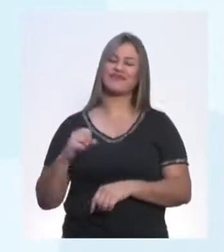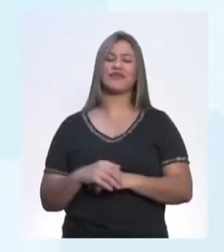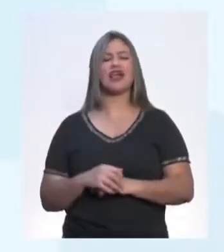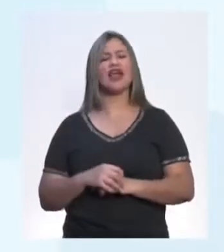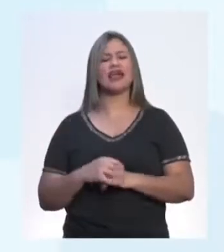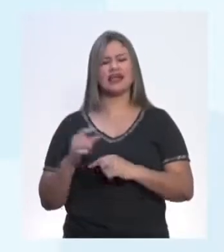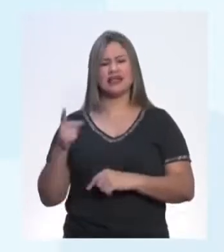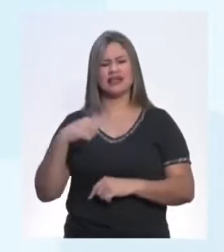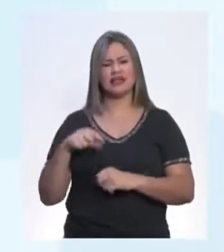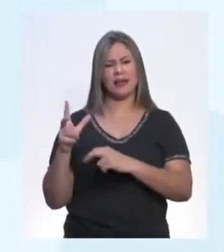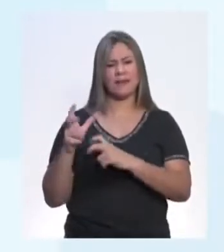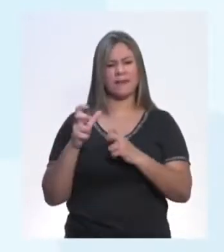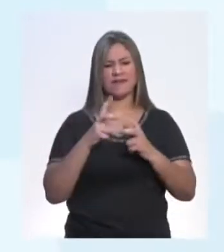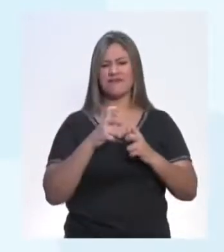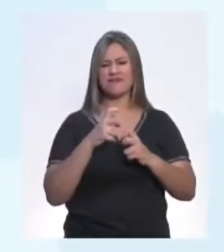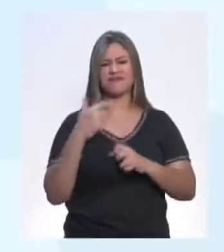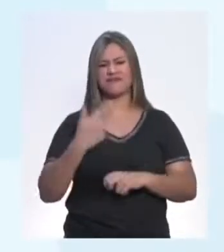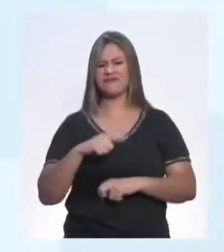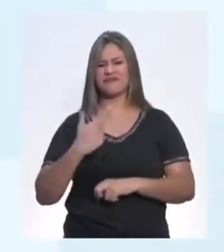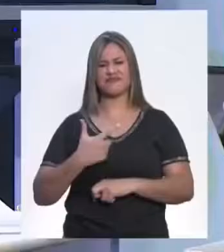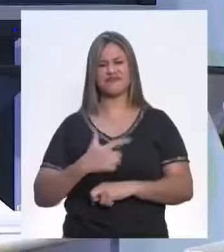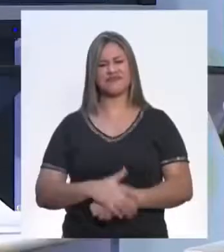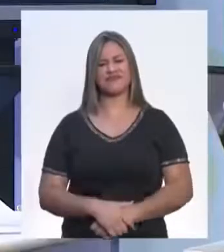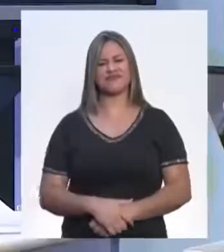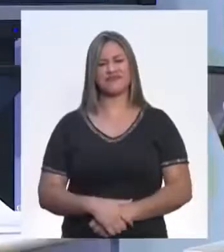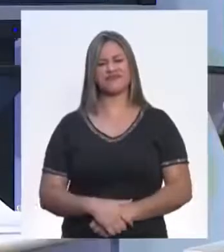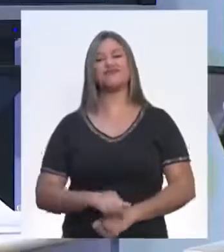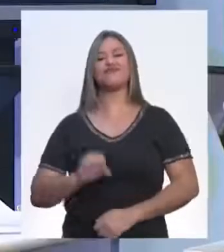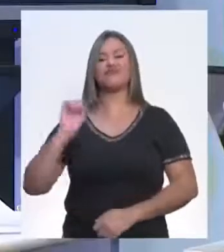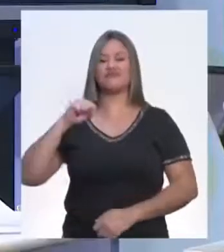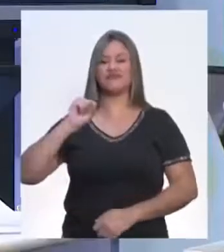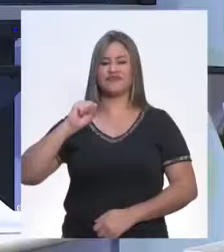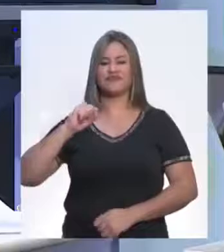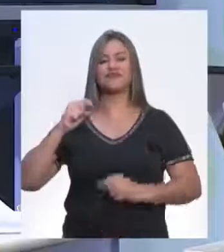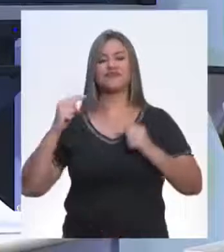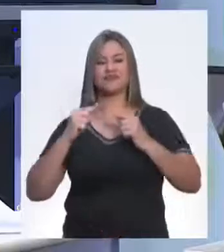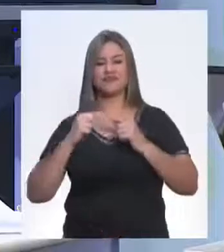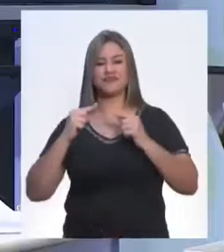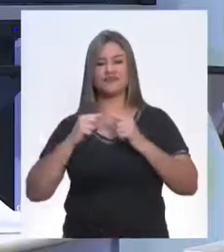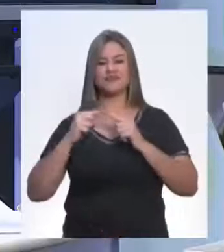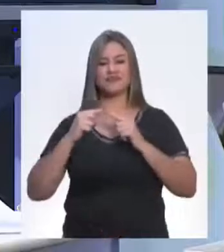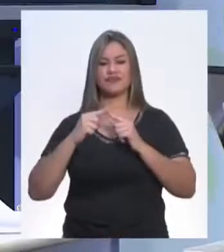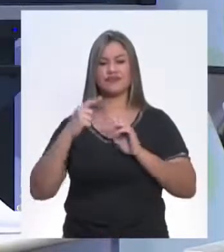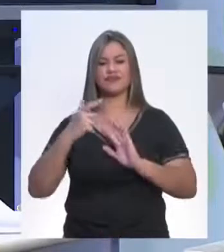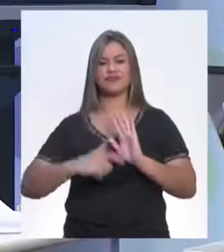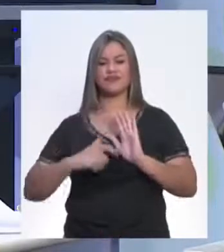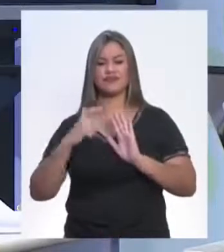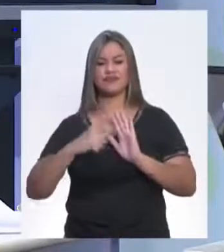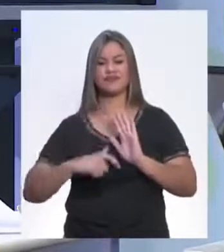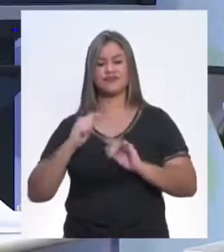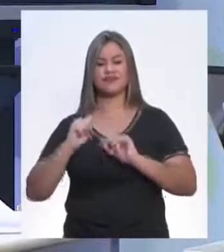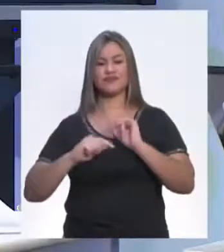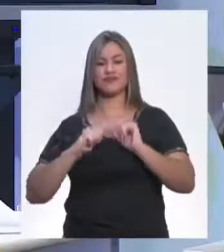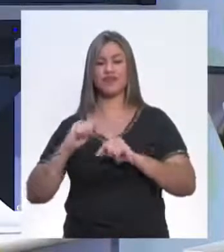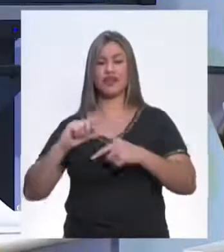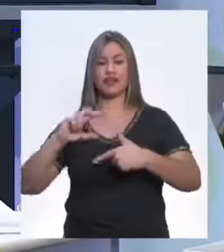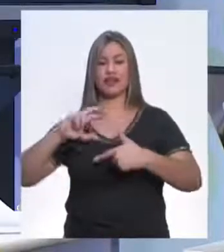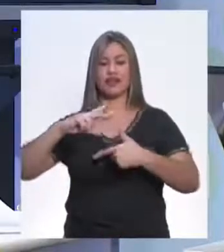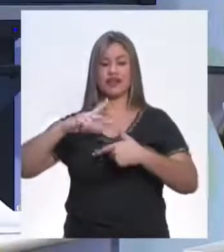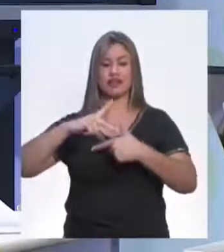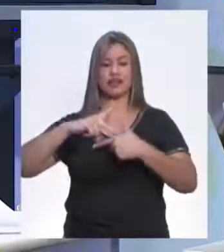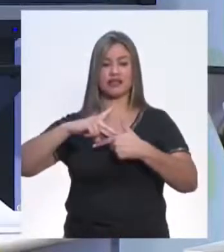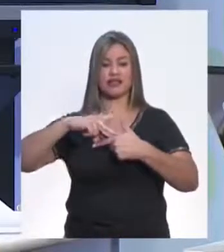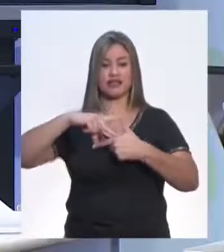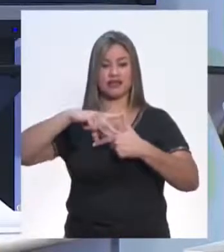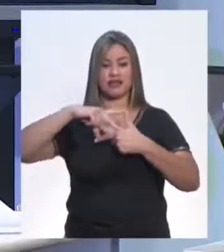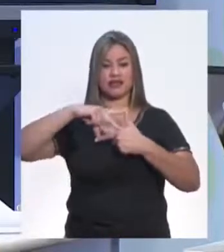não repara normalmente, né? Sim, e é uma forma aí que vocês vão enxergar nesse Tangram, né? Que vocês podem